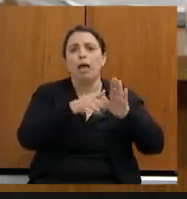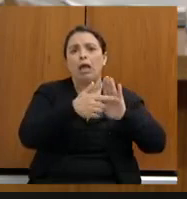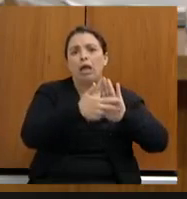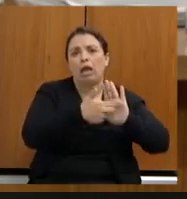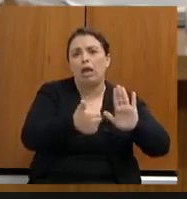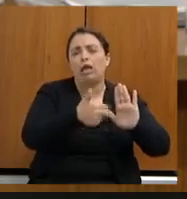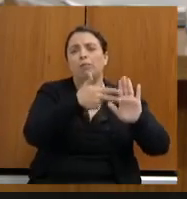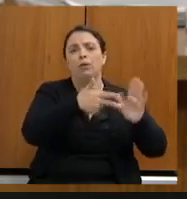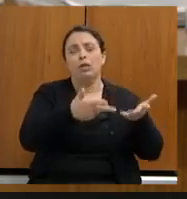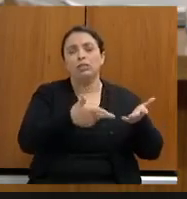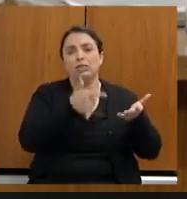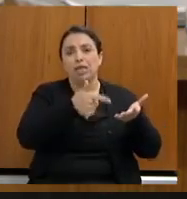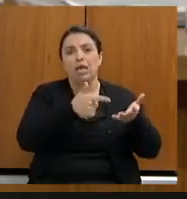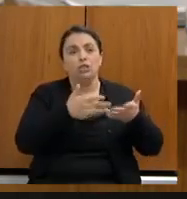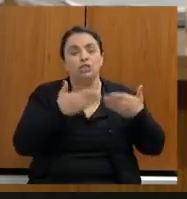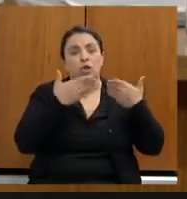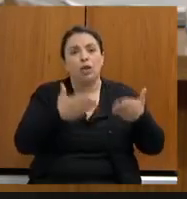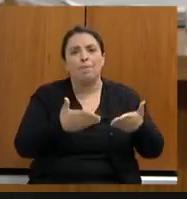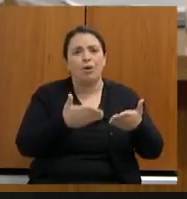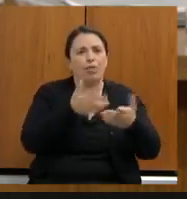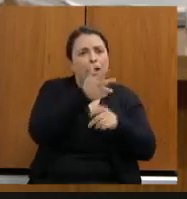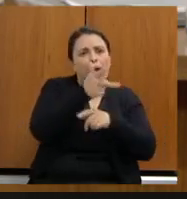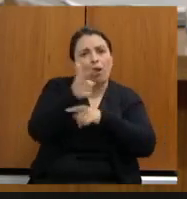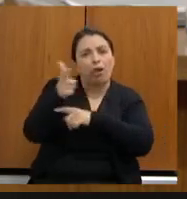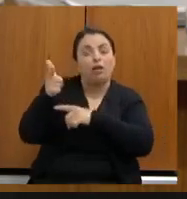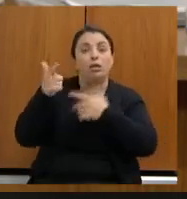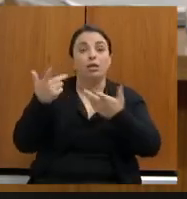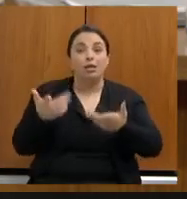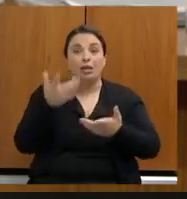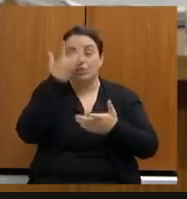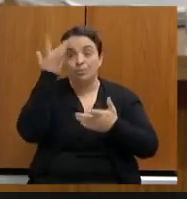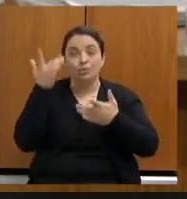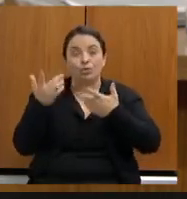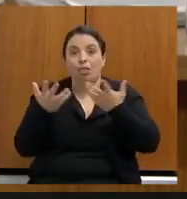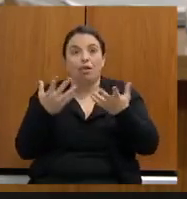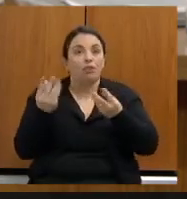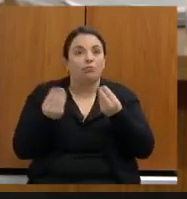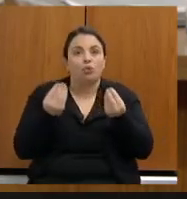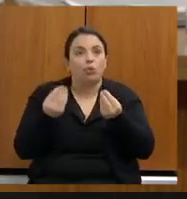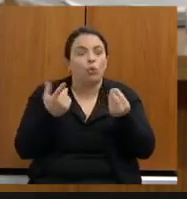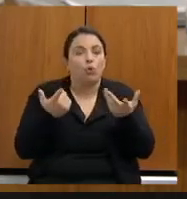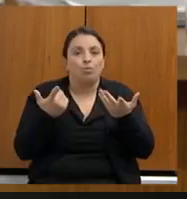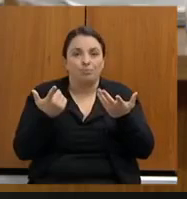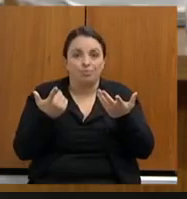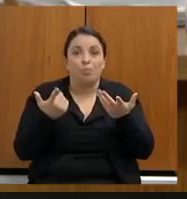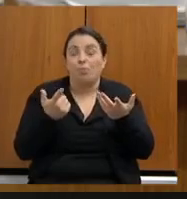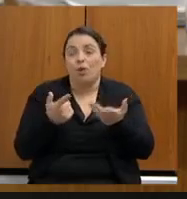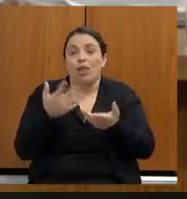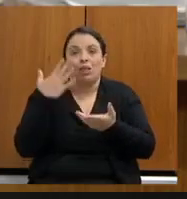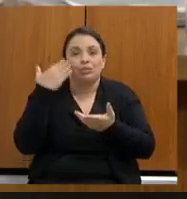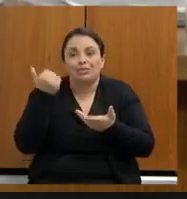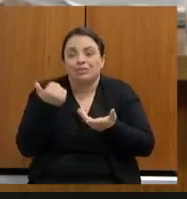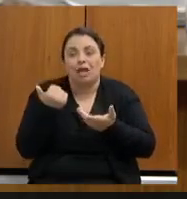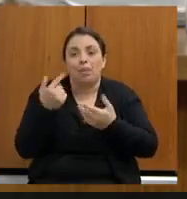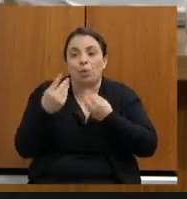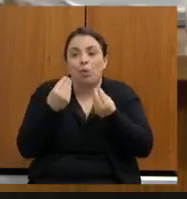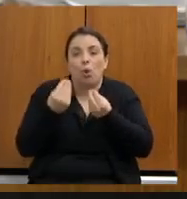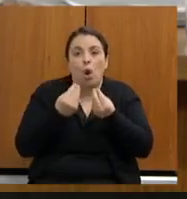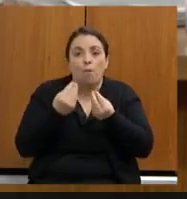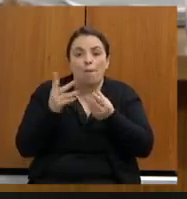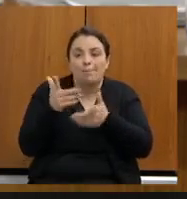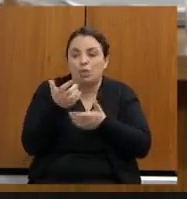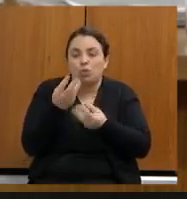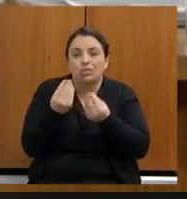efetuou um disparo e deixam e deixam os nossos policiais assim que sobre as alta Então a partir da S10 o conhecimento